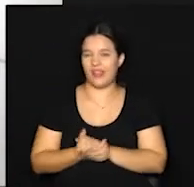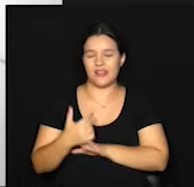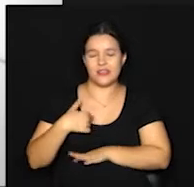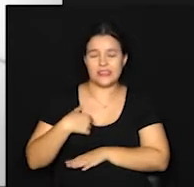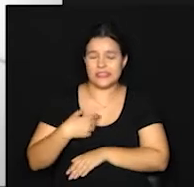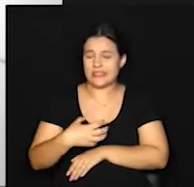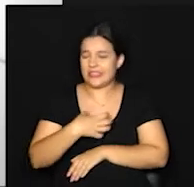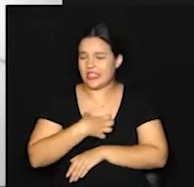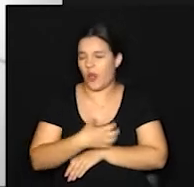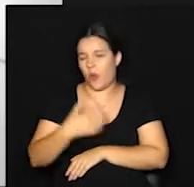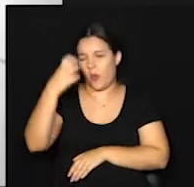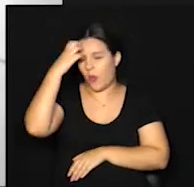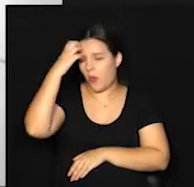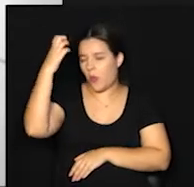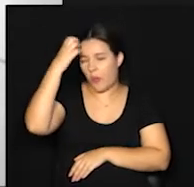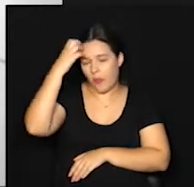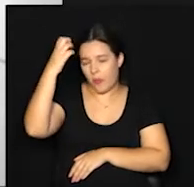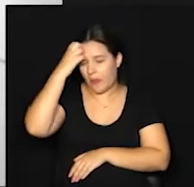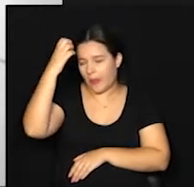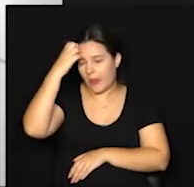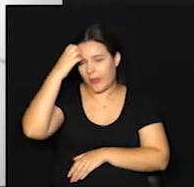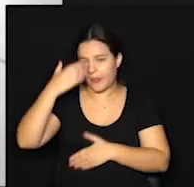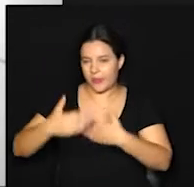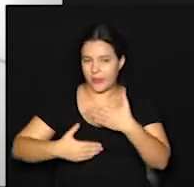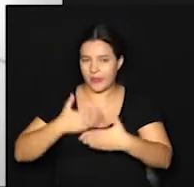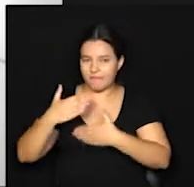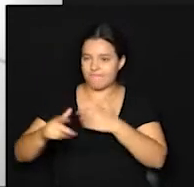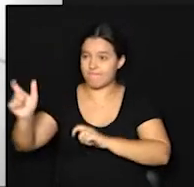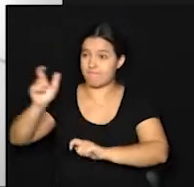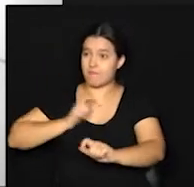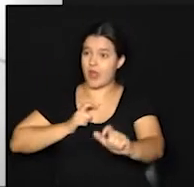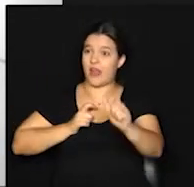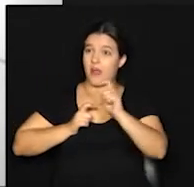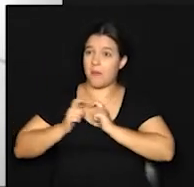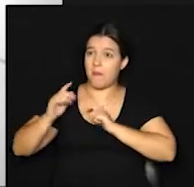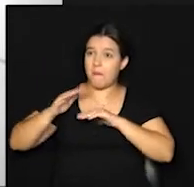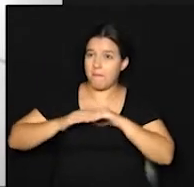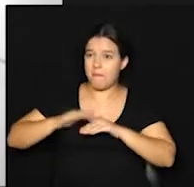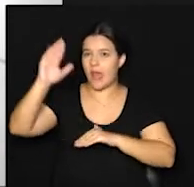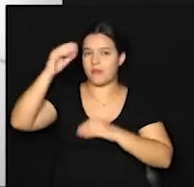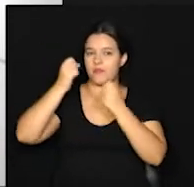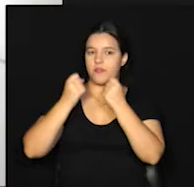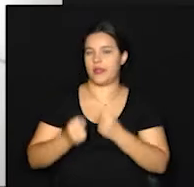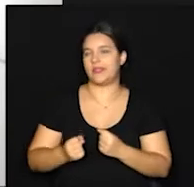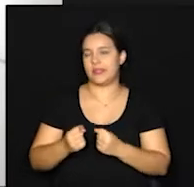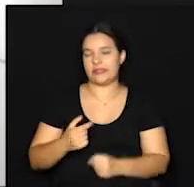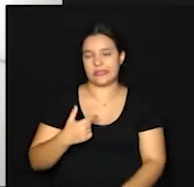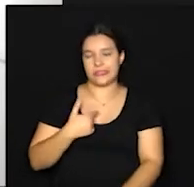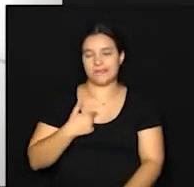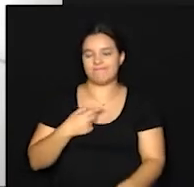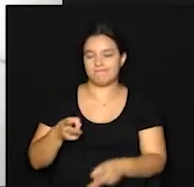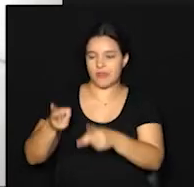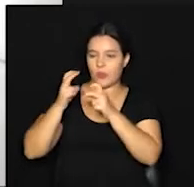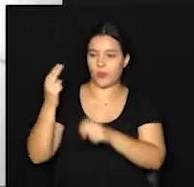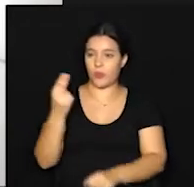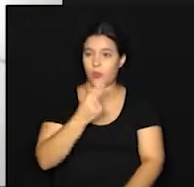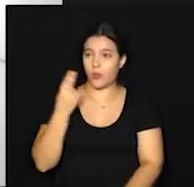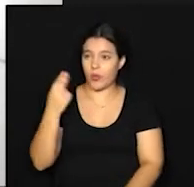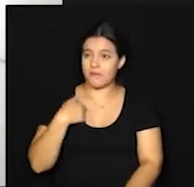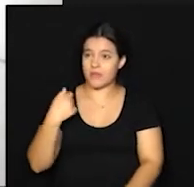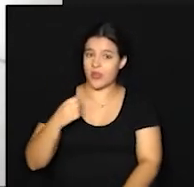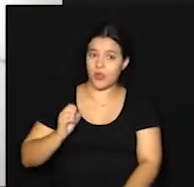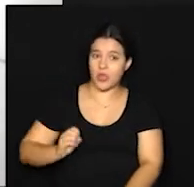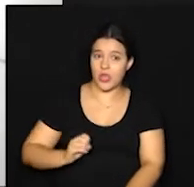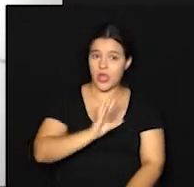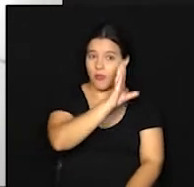acompanha o tempo todo. E aí, quando vieram as ameaças mais fortes mesmo, eu falei, não vai dar para ficar aqui, eu vou ter que ir embora. E foi